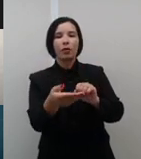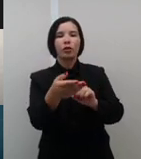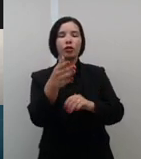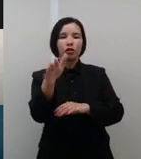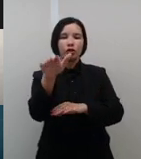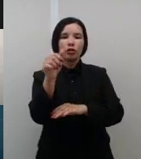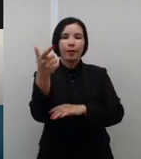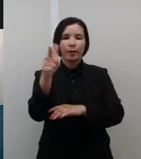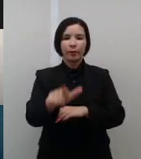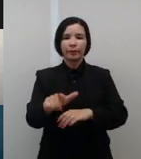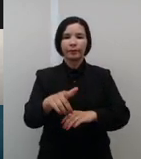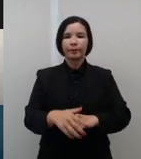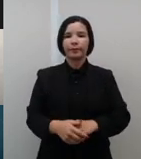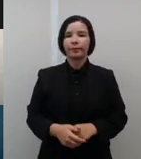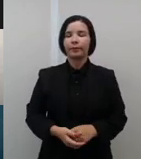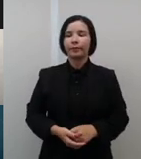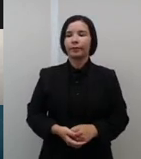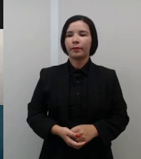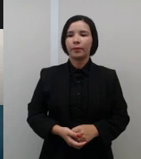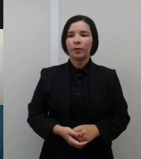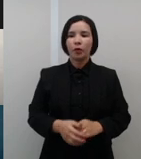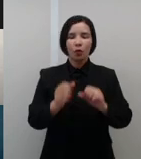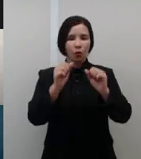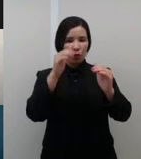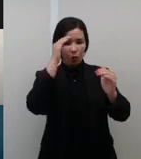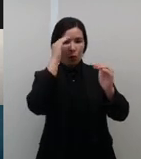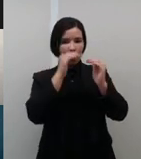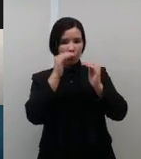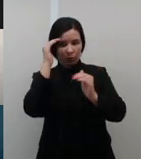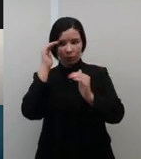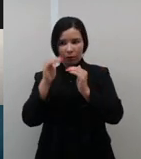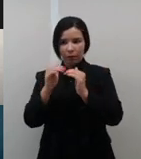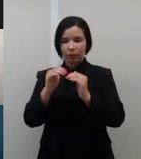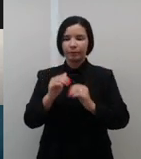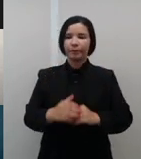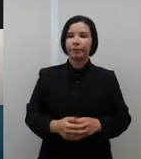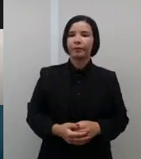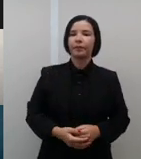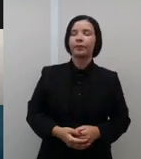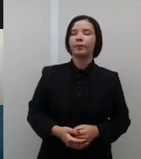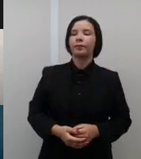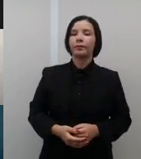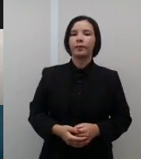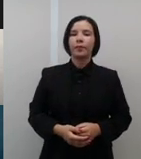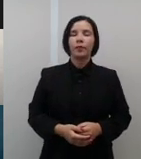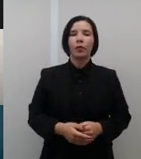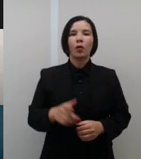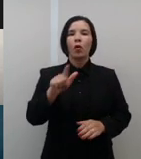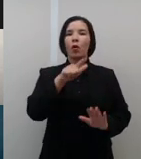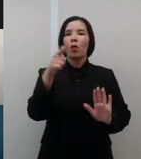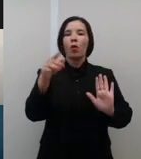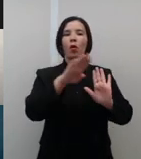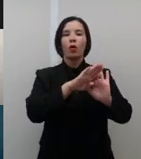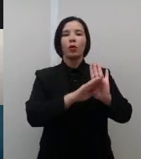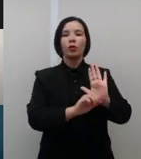logar? Vossa Excelência concorda? Claro, claro. Então, próximo seria o ministro Gurgel de